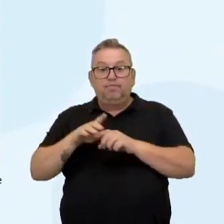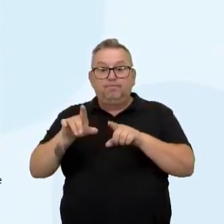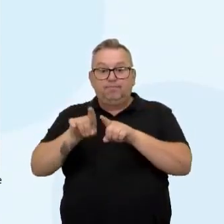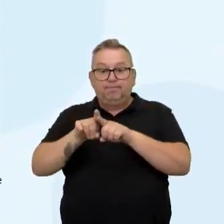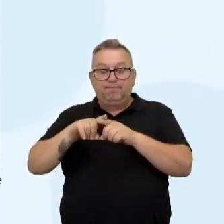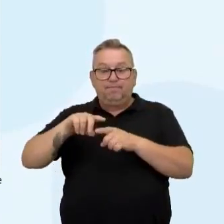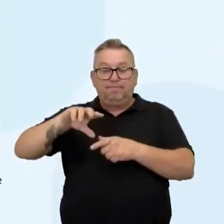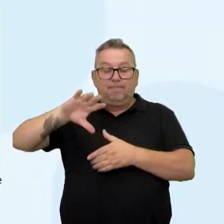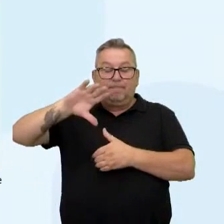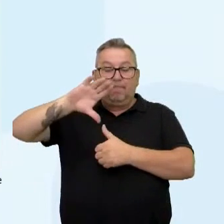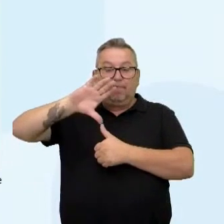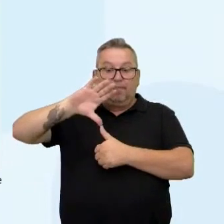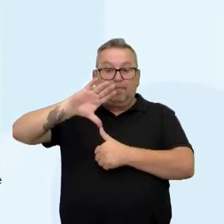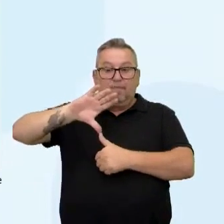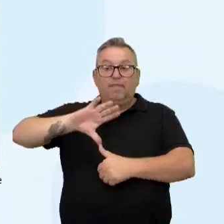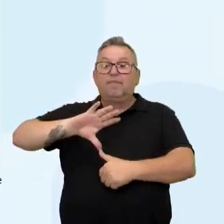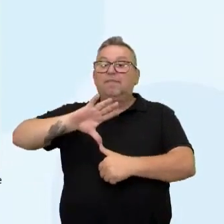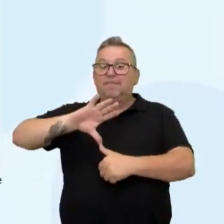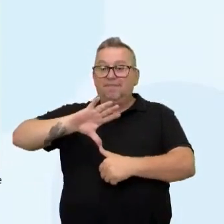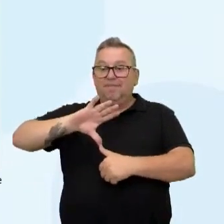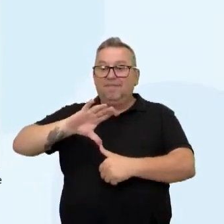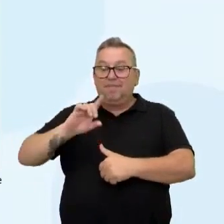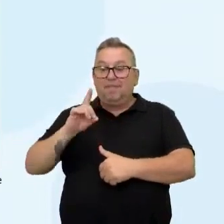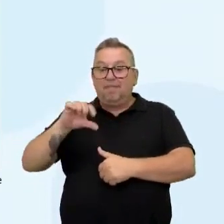estava em 9,3, foi para